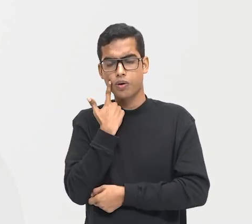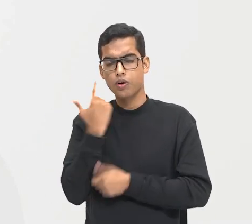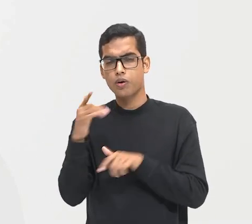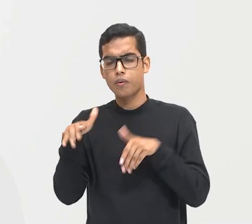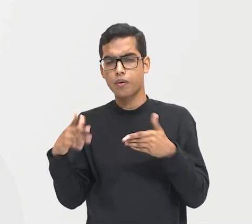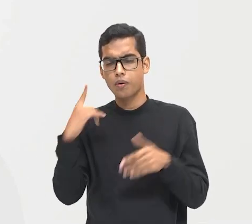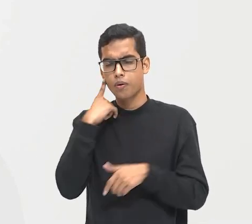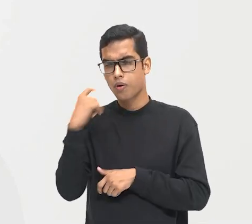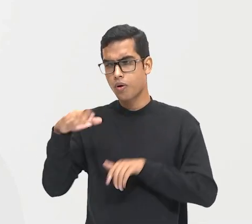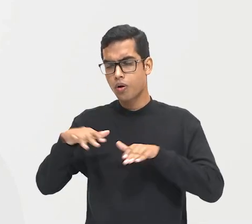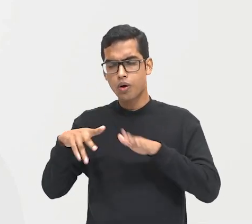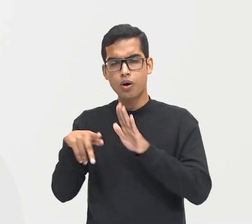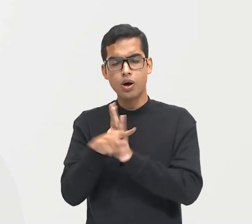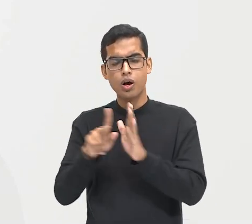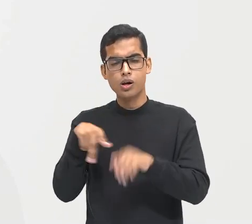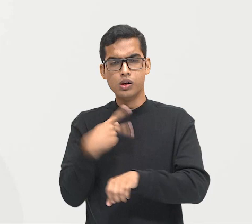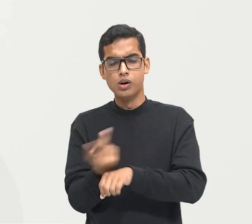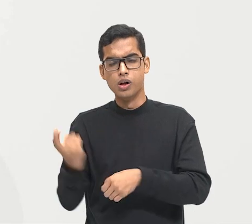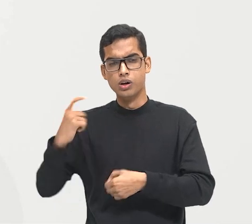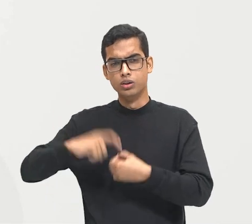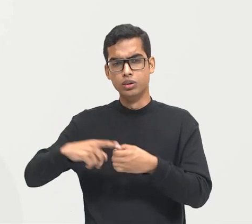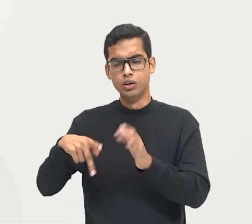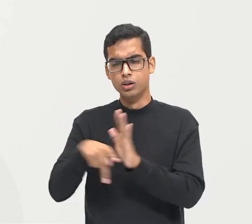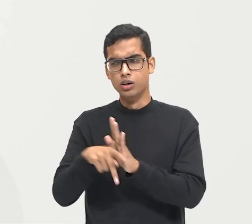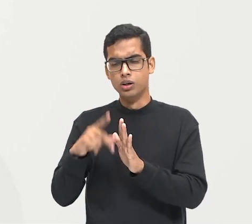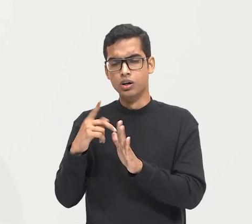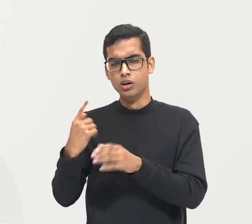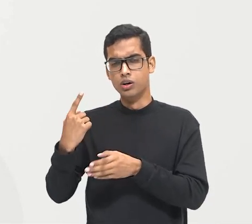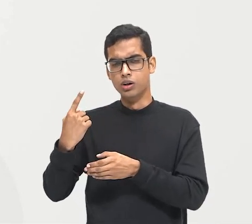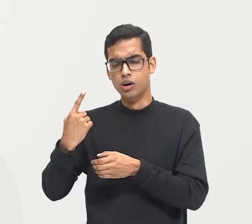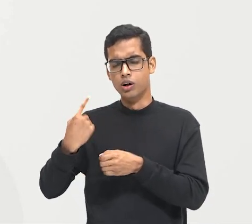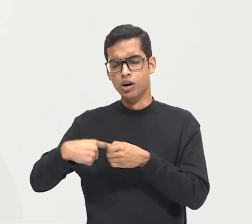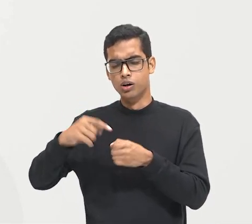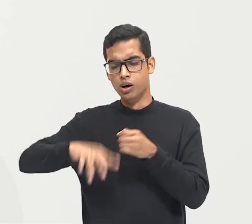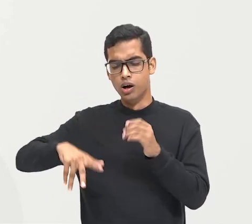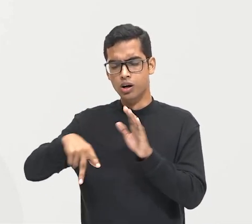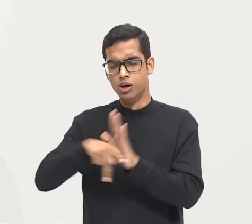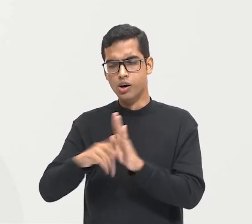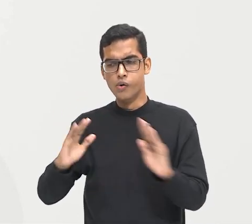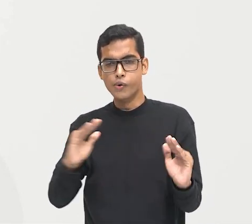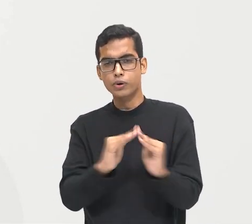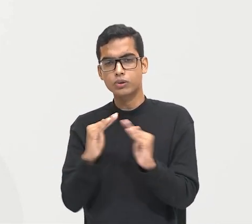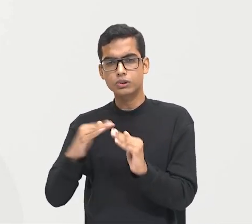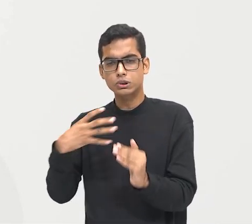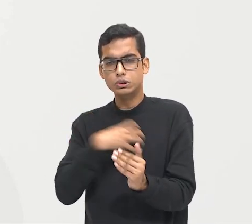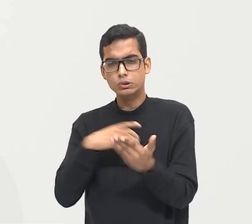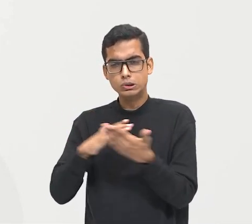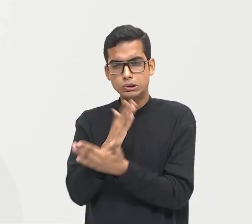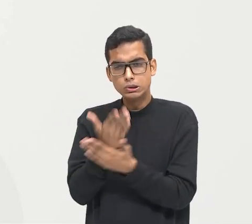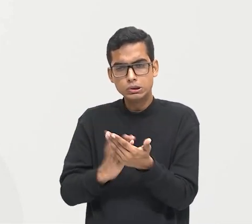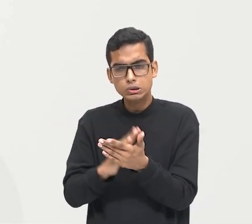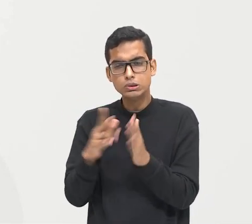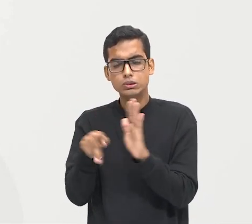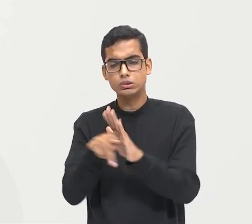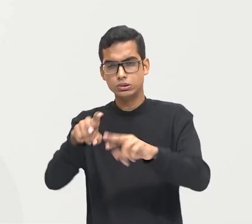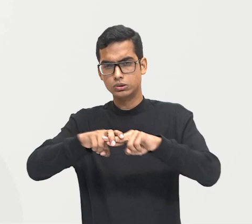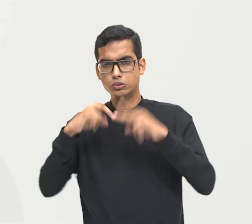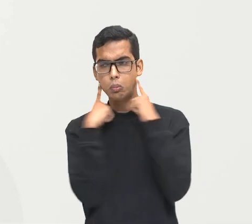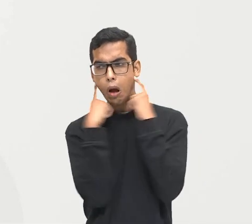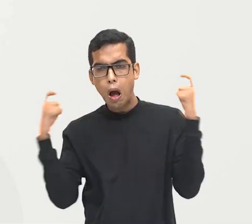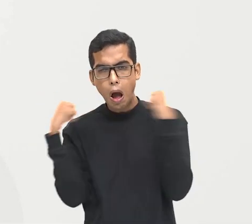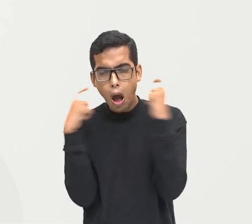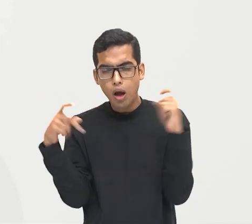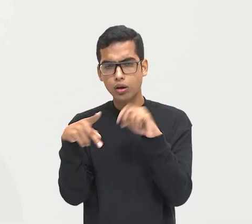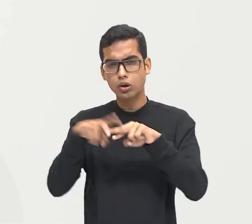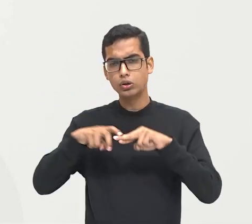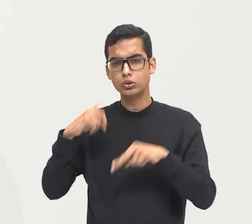esse movimento e depois descendo ali, voltando para o quintal do outro vizinho. E o vizinho está super incomodado ali com o barulho, justamente por